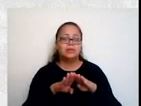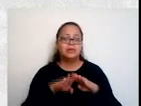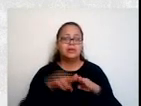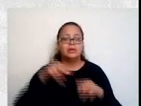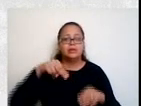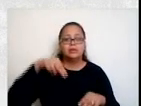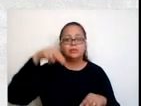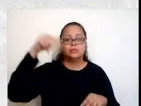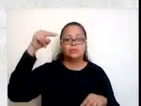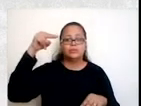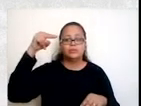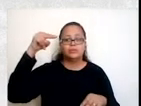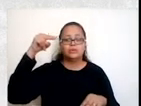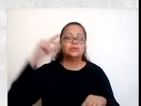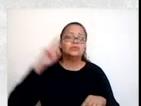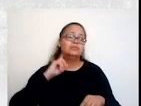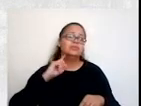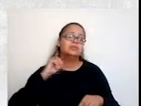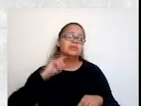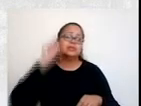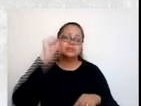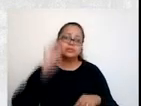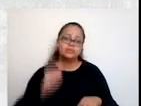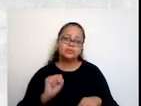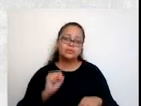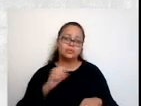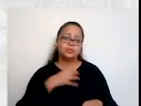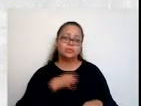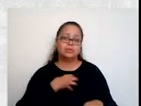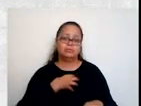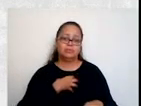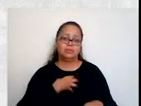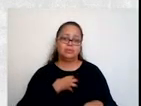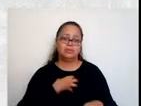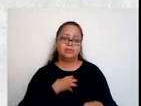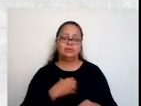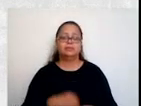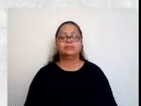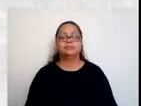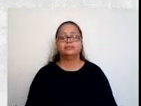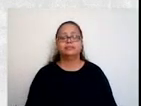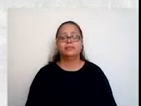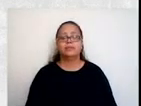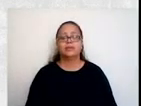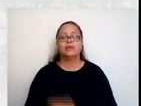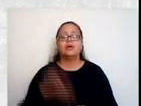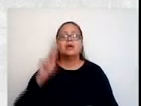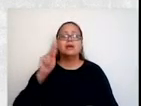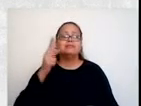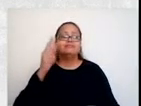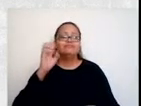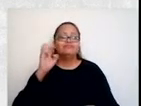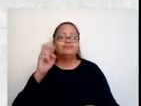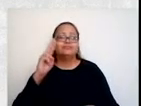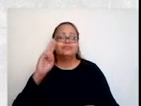Minas Gerais e sul da Bahia. Ok? Então eles eram meio que um Robin Hood,